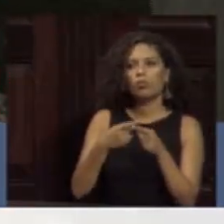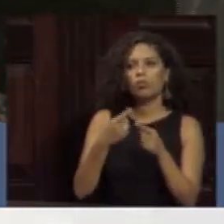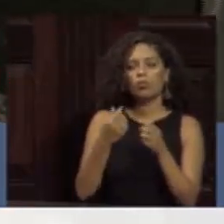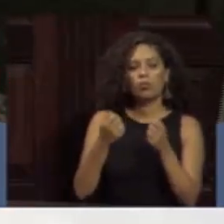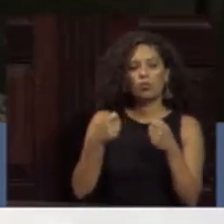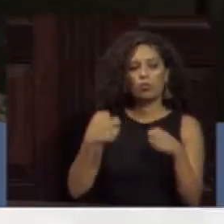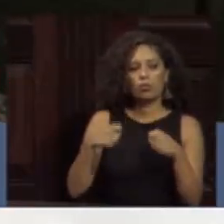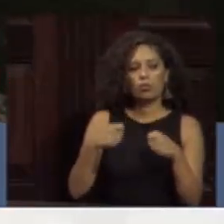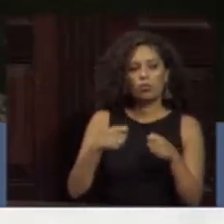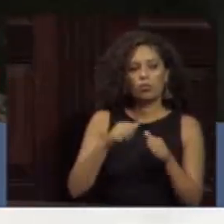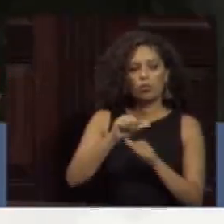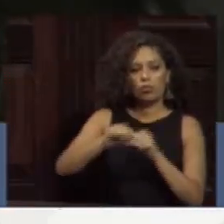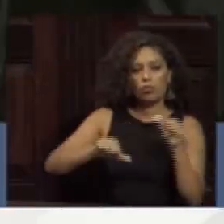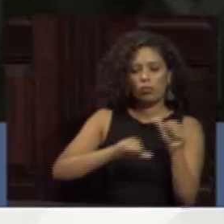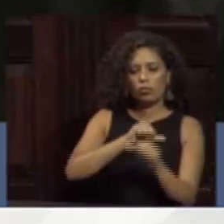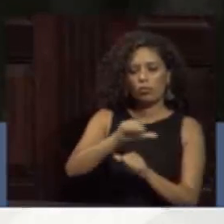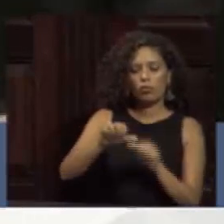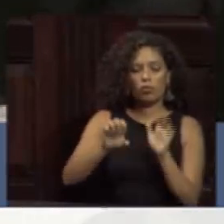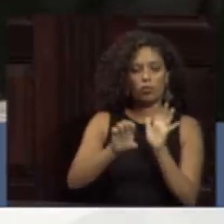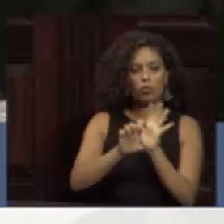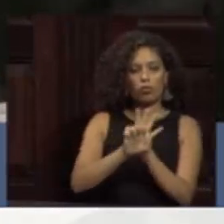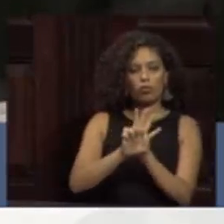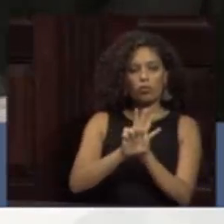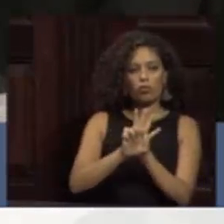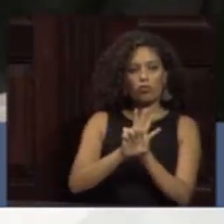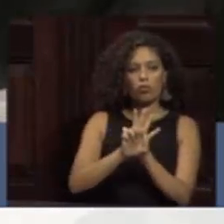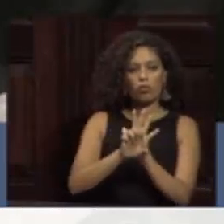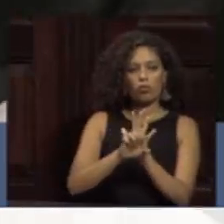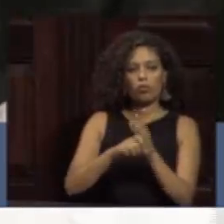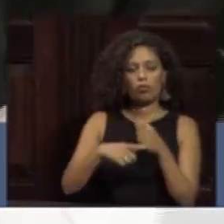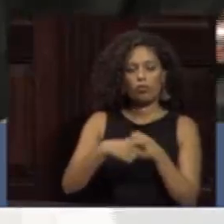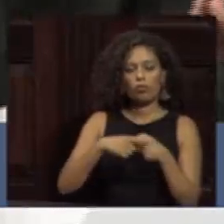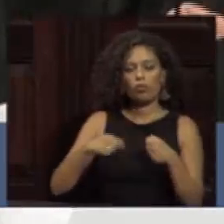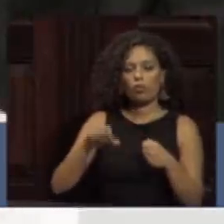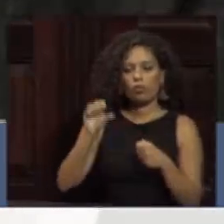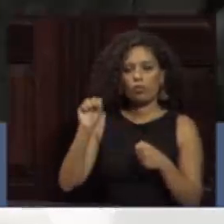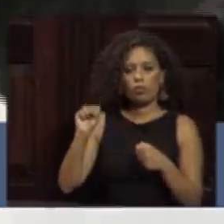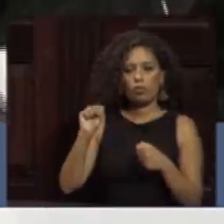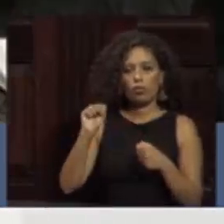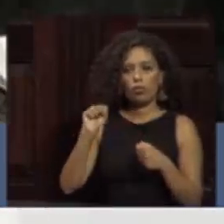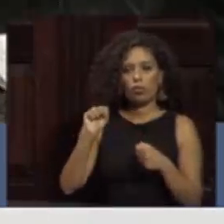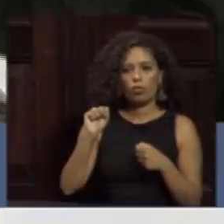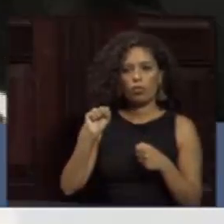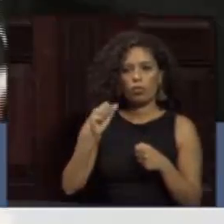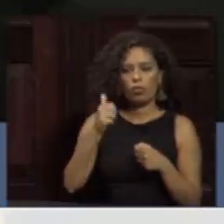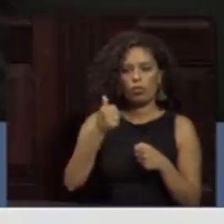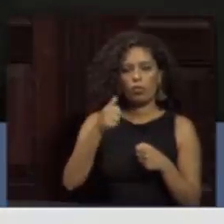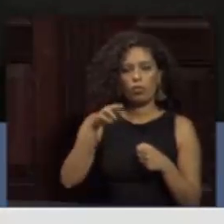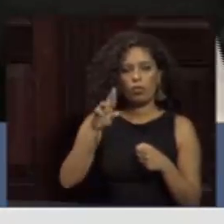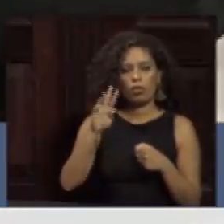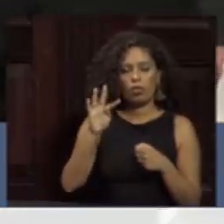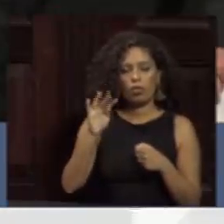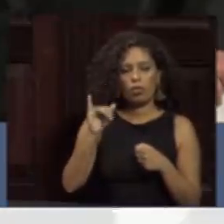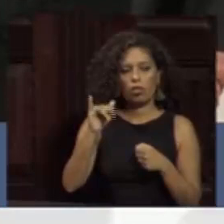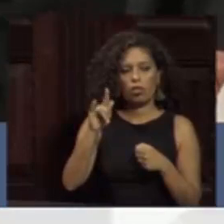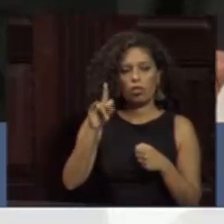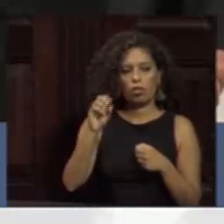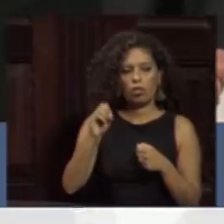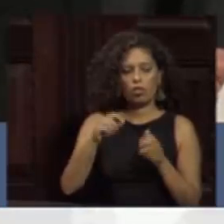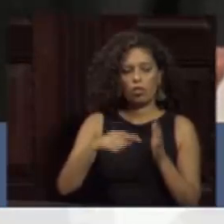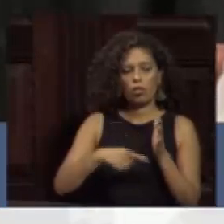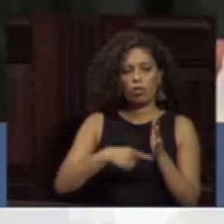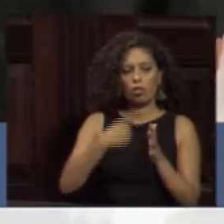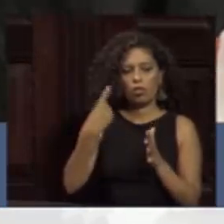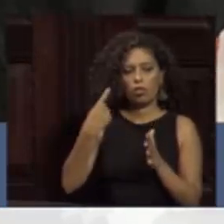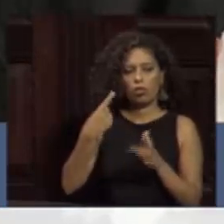uma emenda ao parágrafo, único do artigo 1º, porque tem um erro de redação